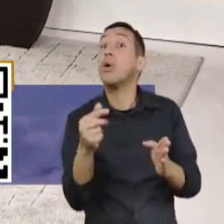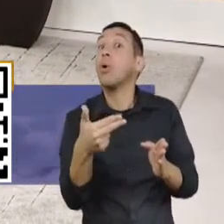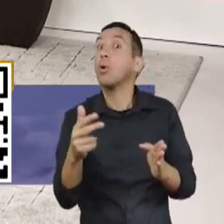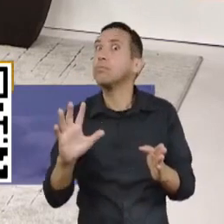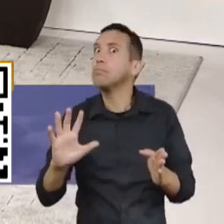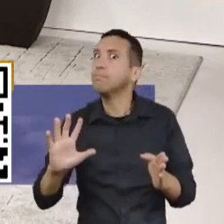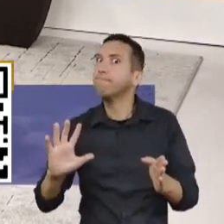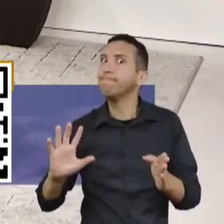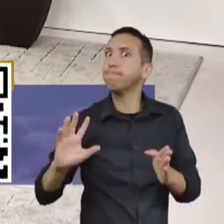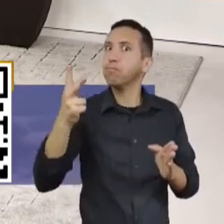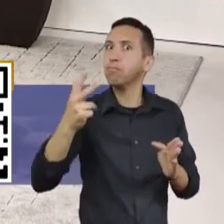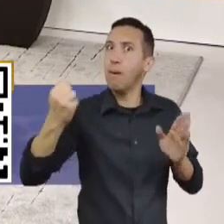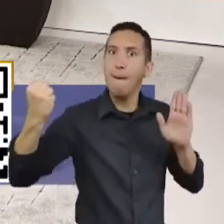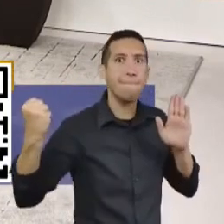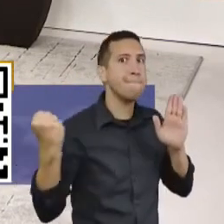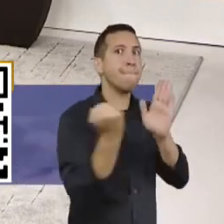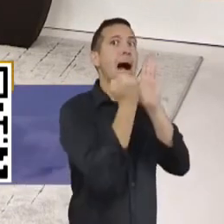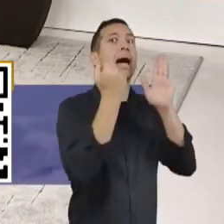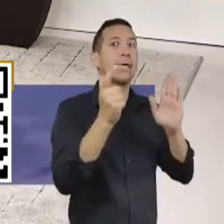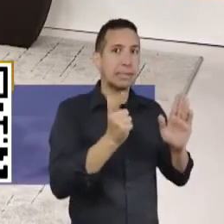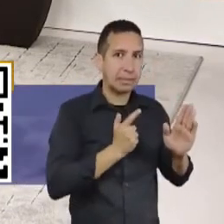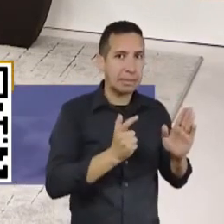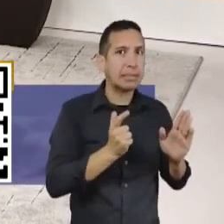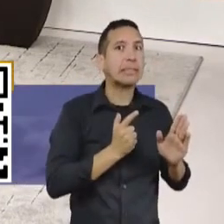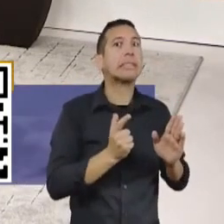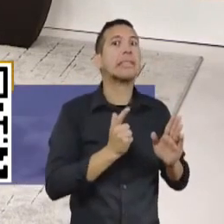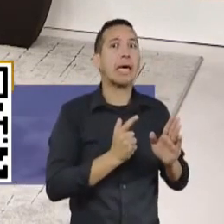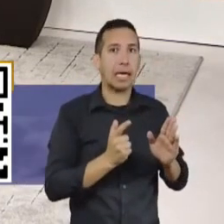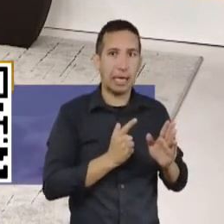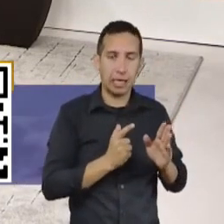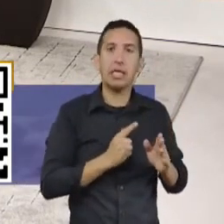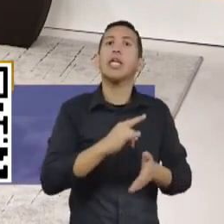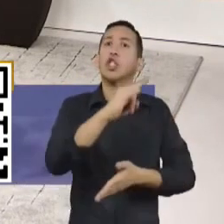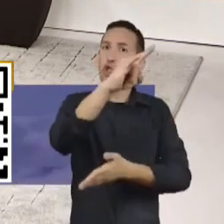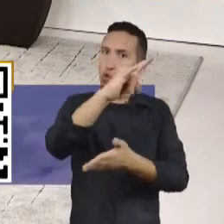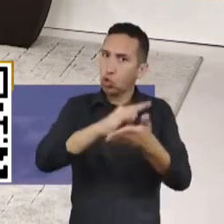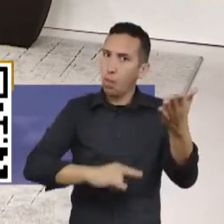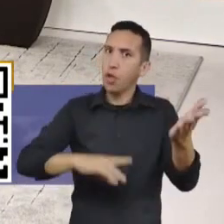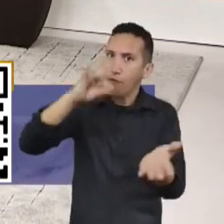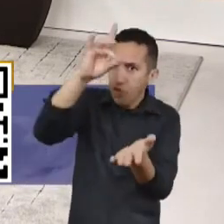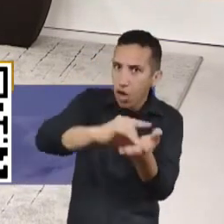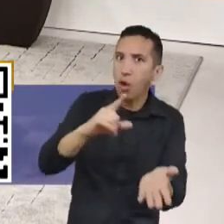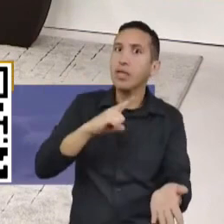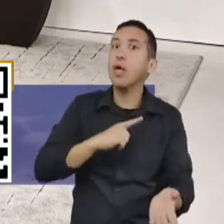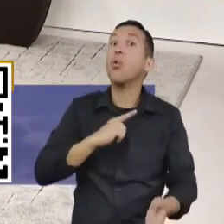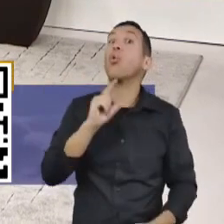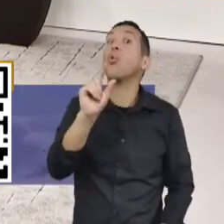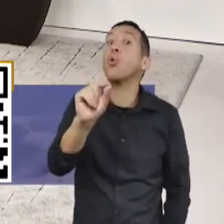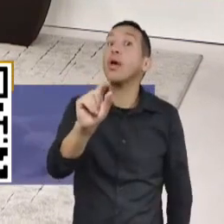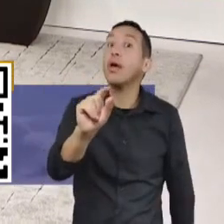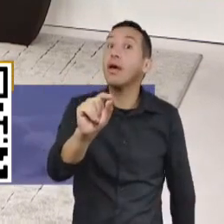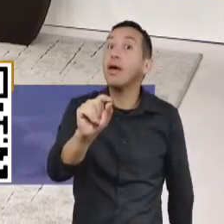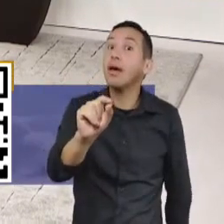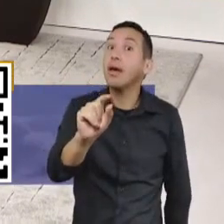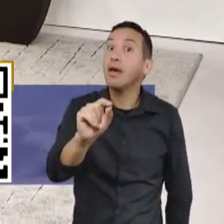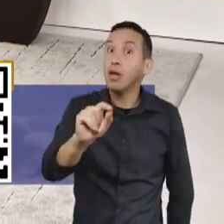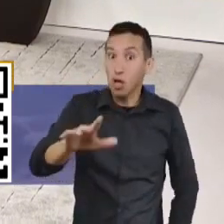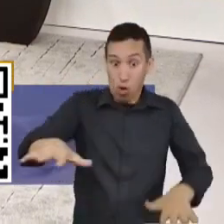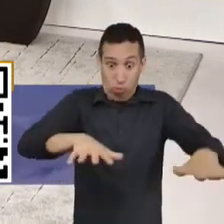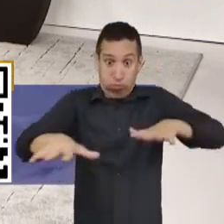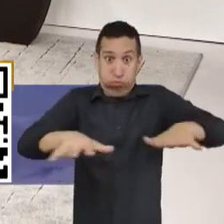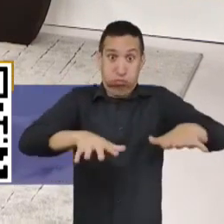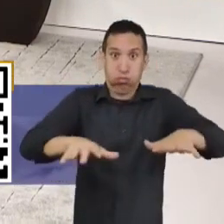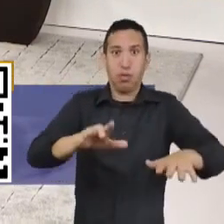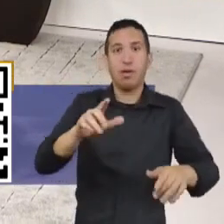entra um acontecimento histórico que está registrado nos anais nos documentos dos livros sabe qual é é o